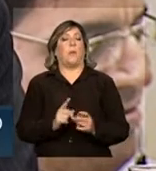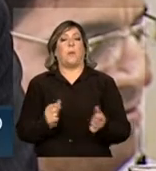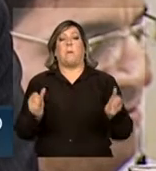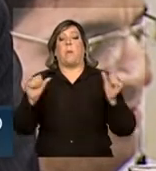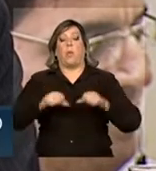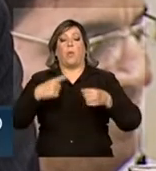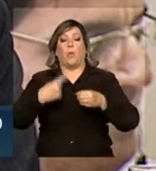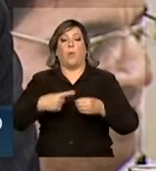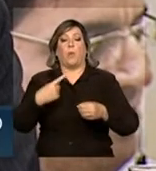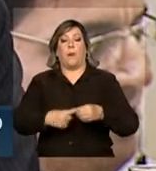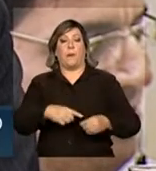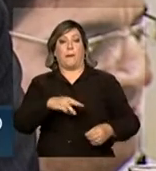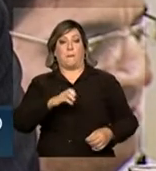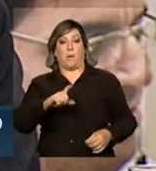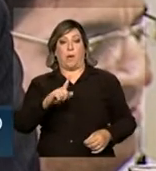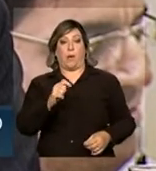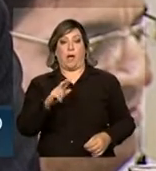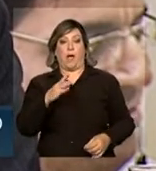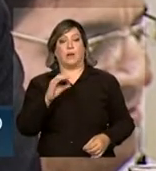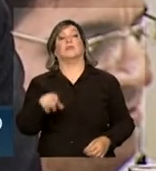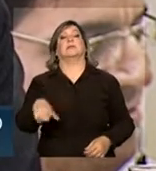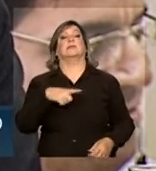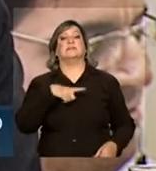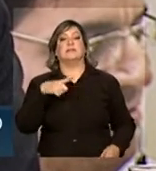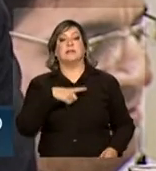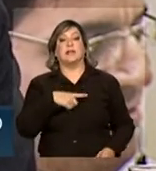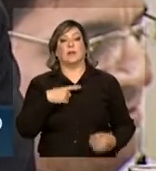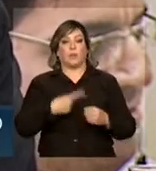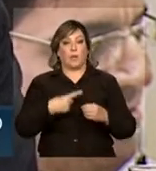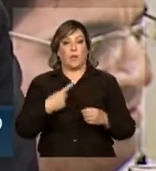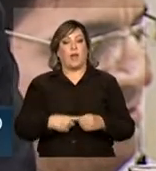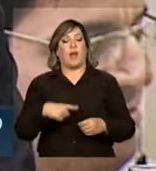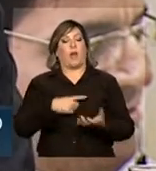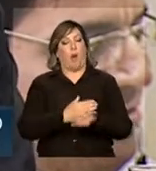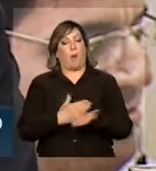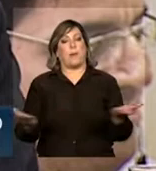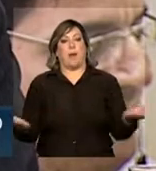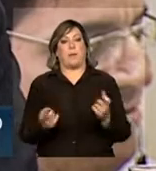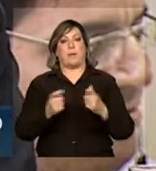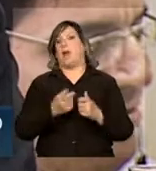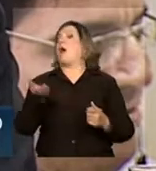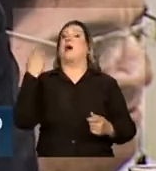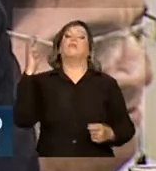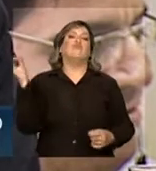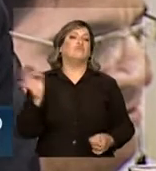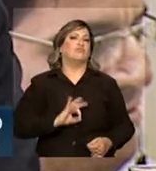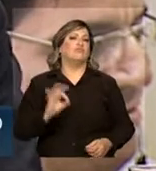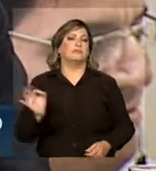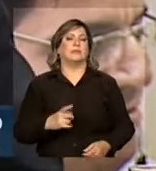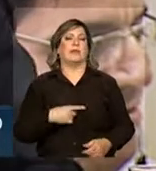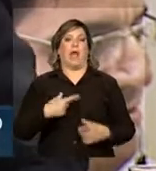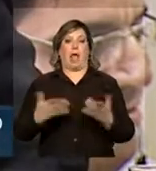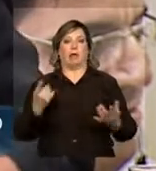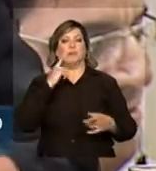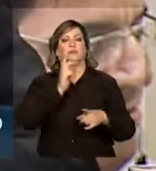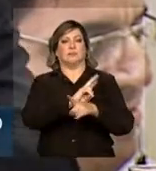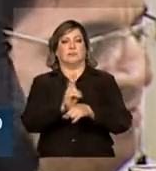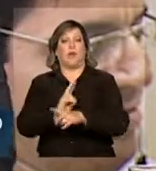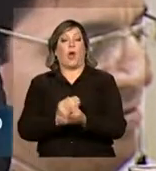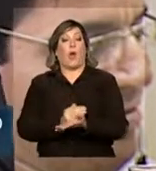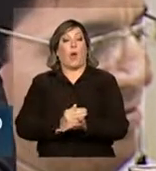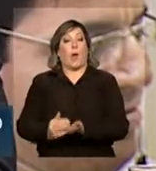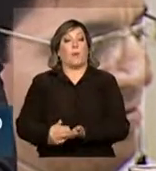atrás me Gasso passa a ter médico na atenção básica de saúde permanente com supervisão a